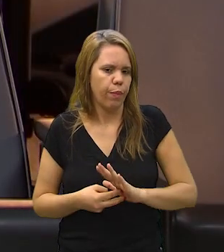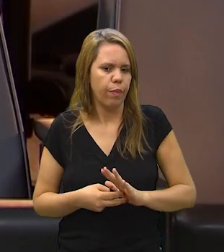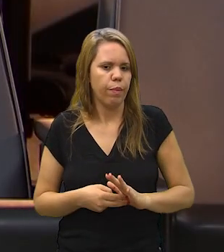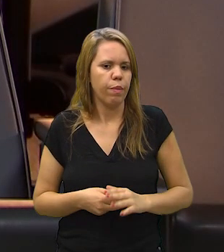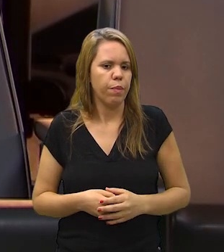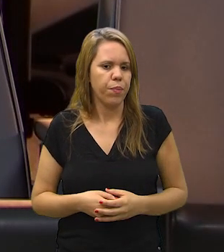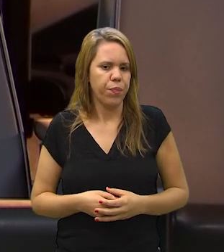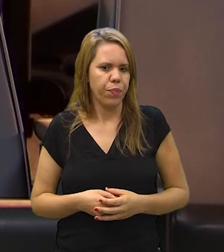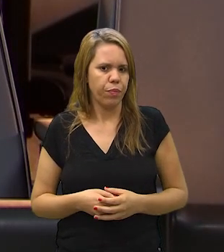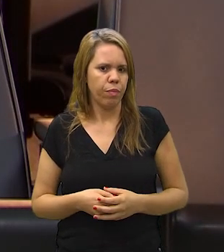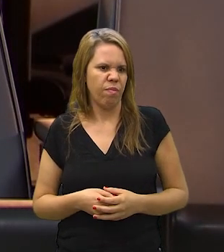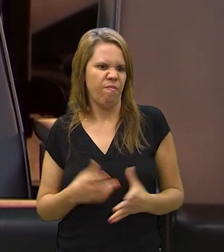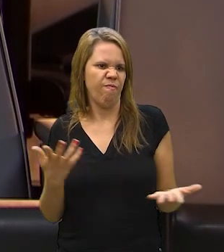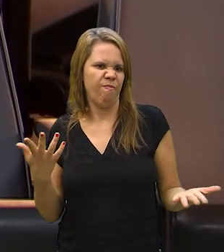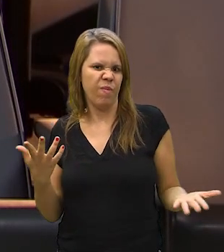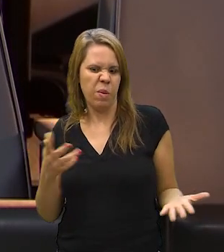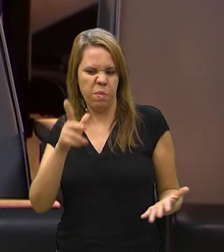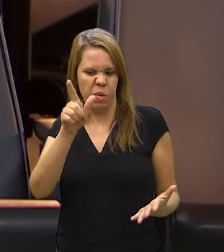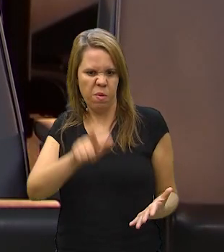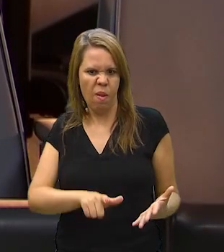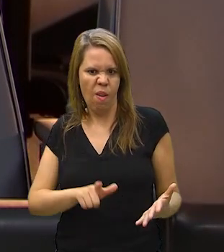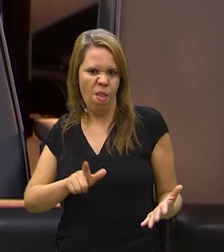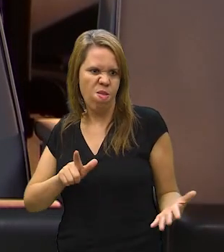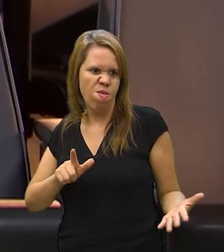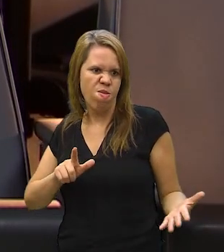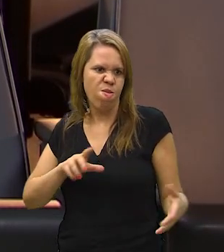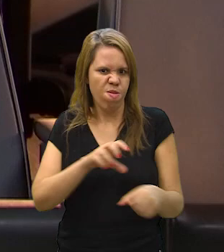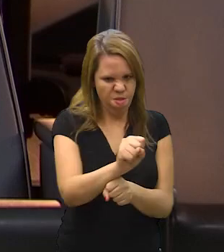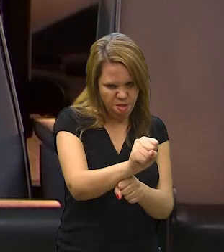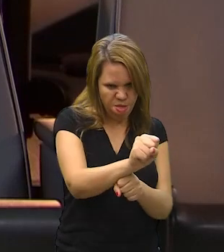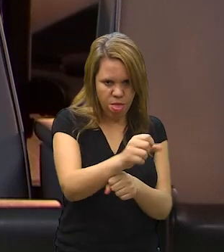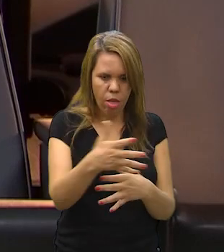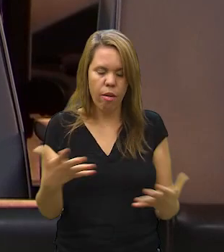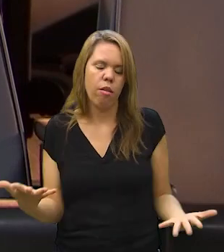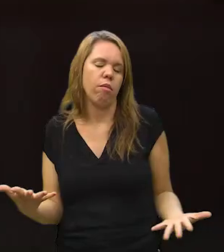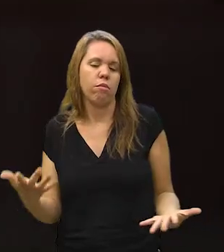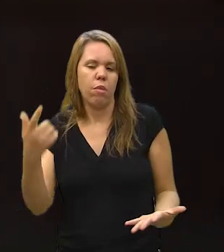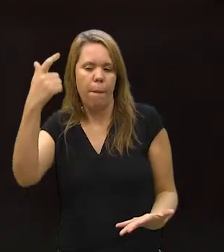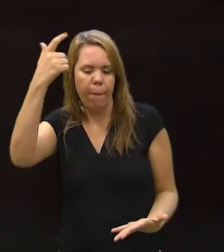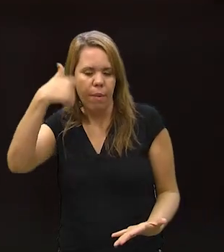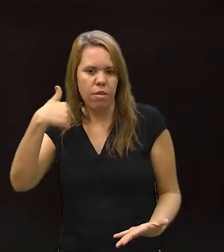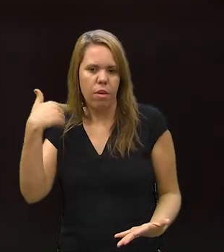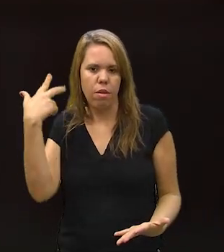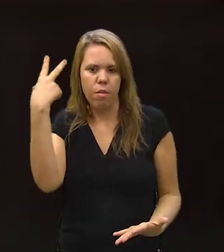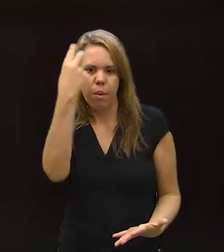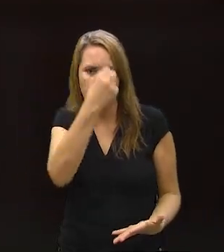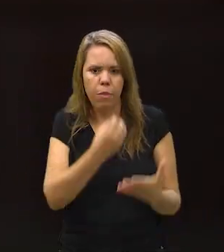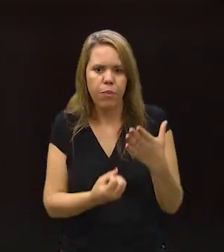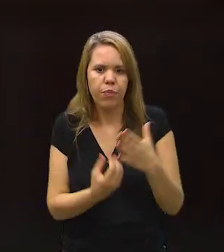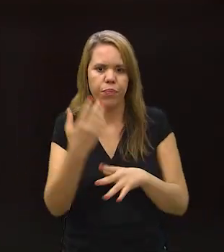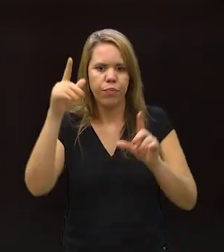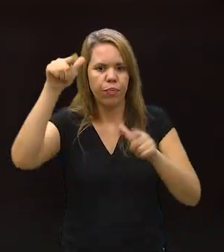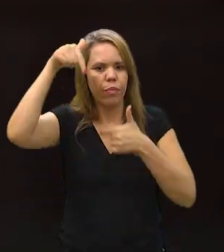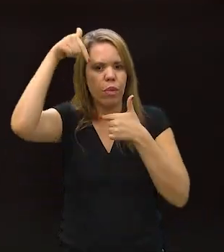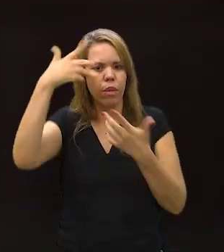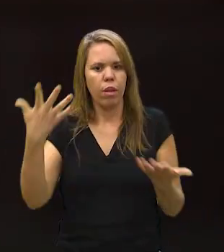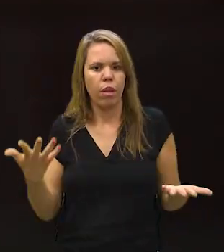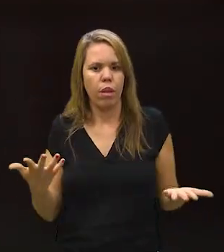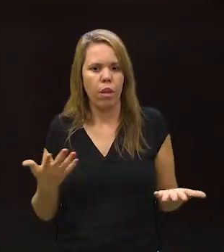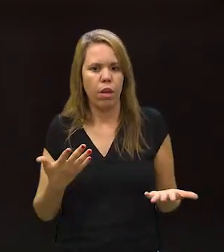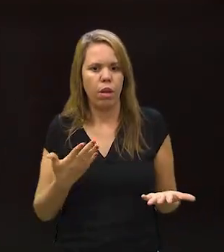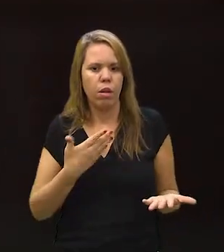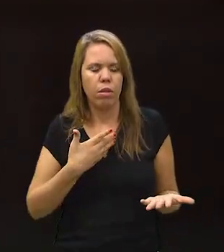seria vingança e uma certa fantasia que a gente cria quando a gente começa a